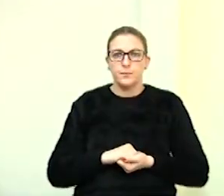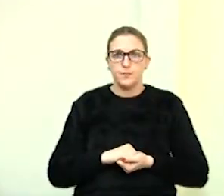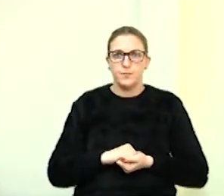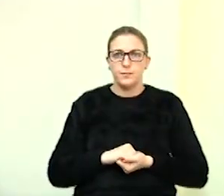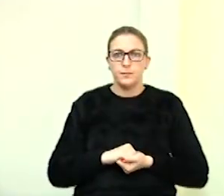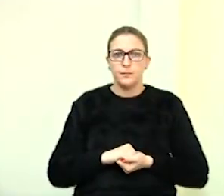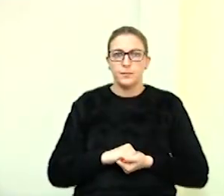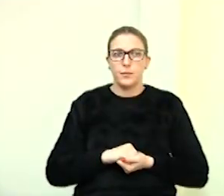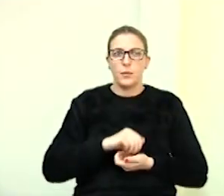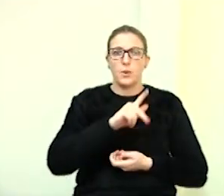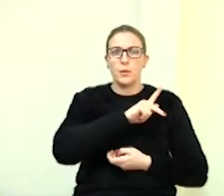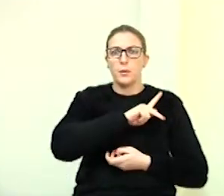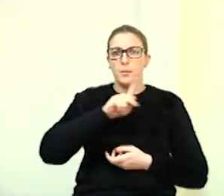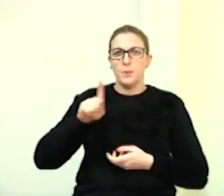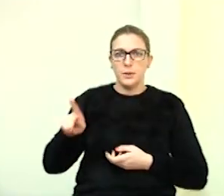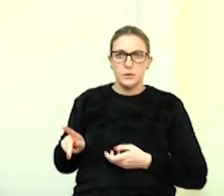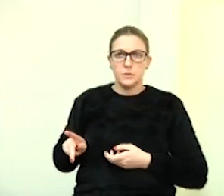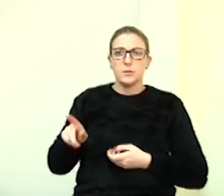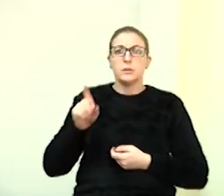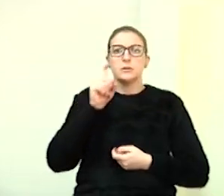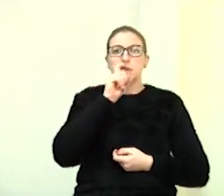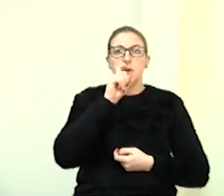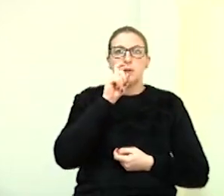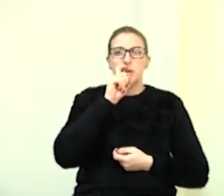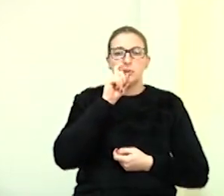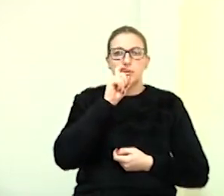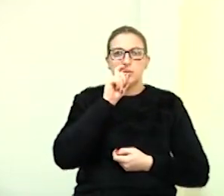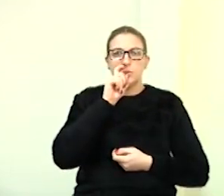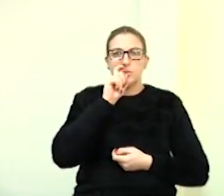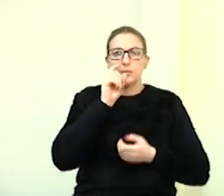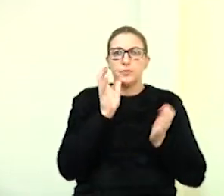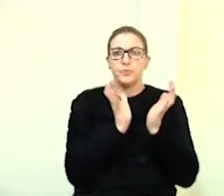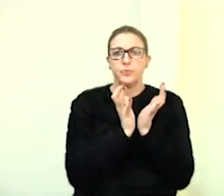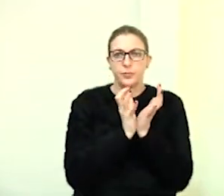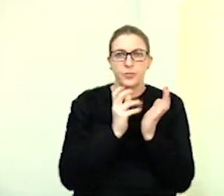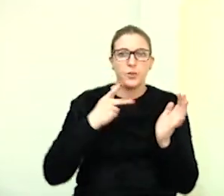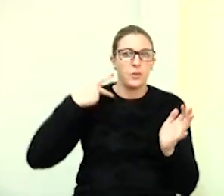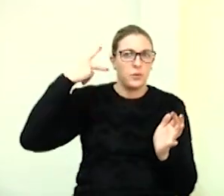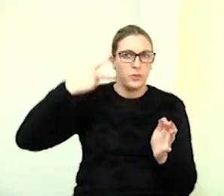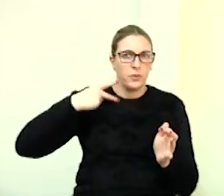Senhor presidente Sérgio Alves Bento, senhores vereadores,